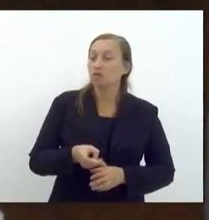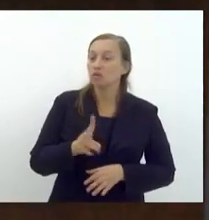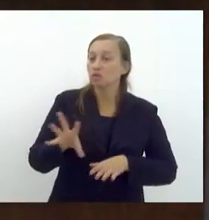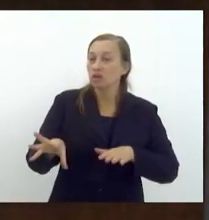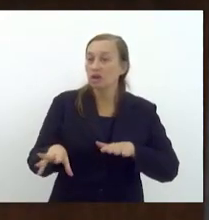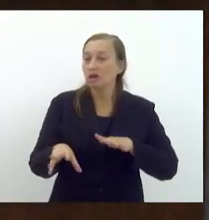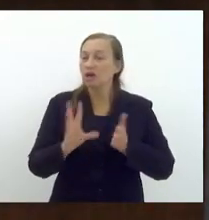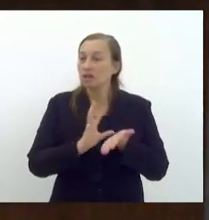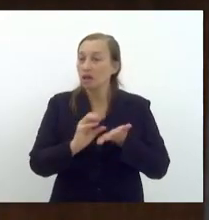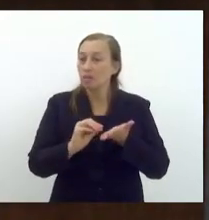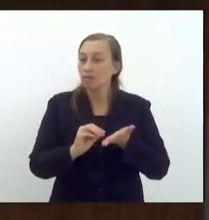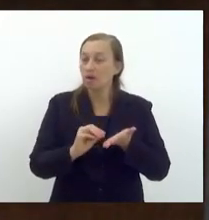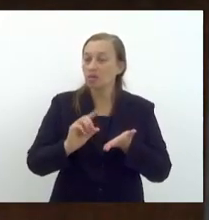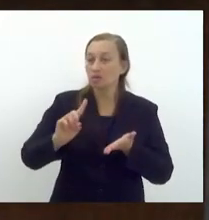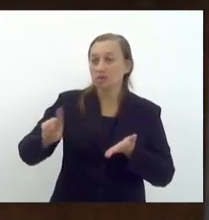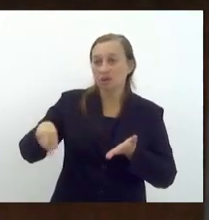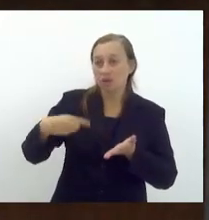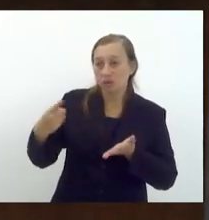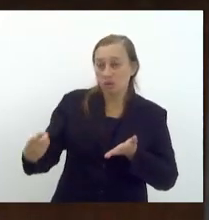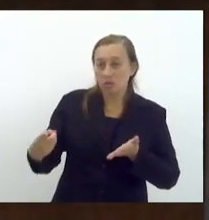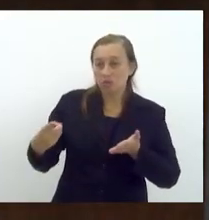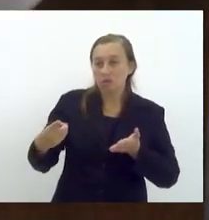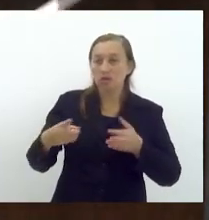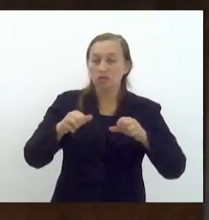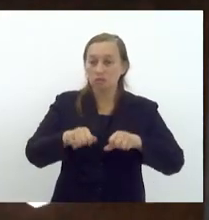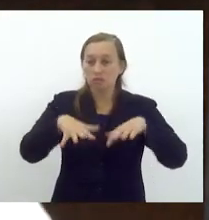pauta da próxima sessão extraordinária